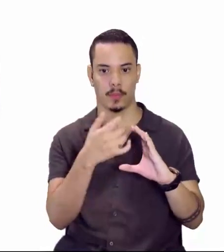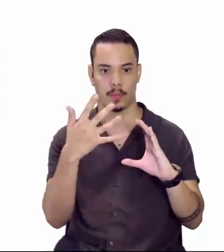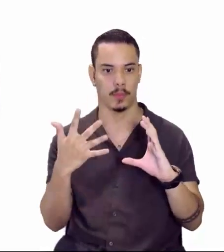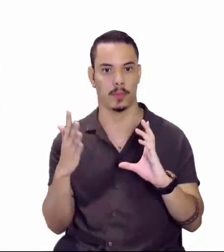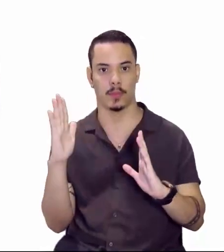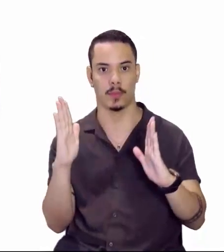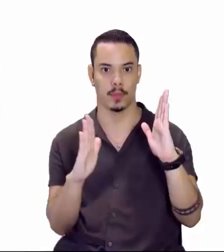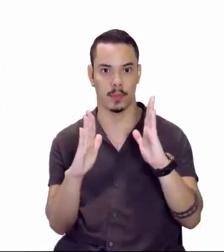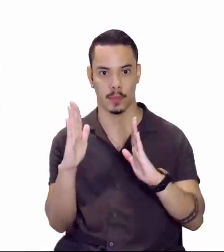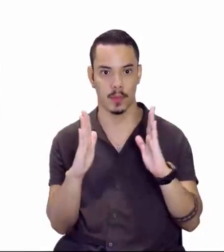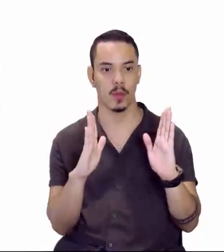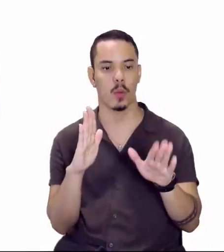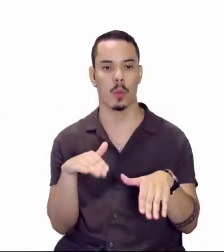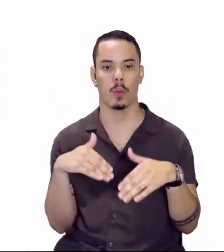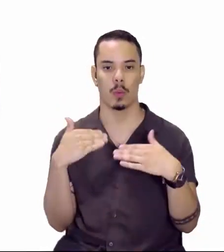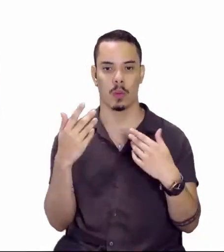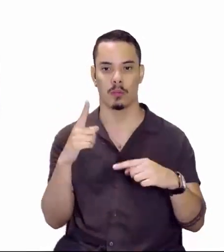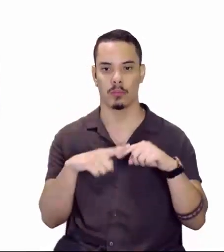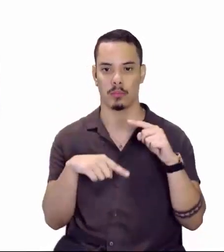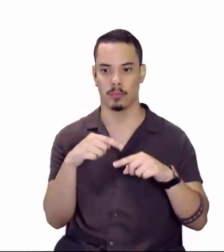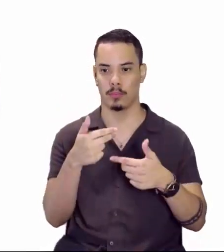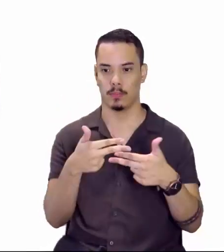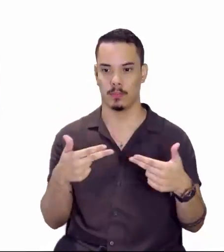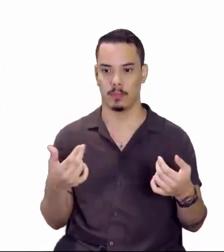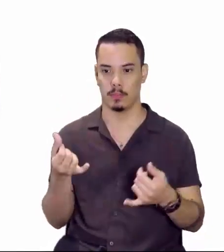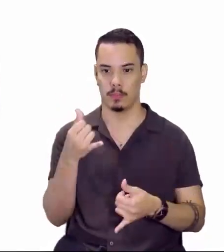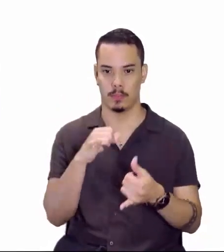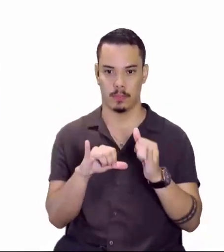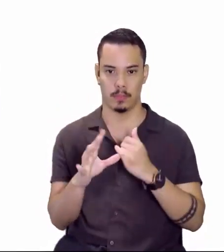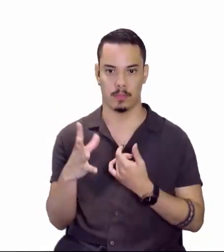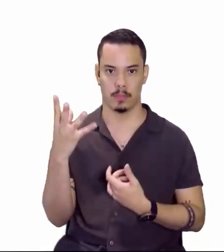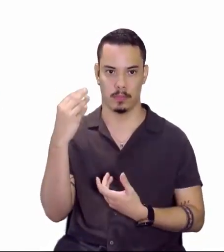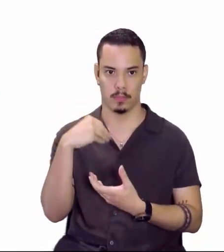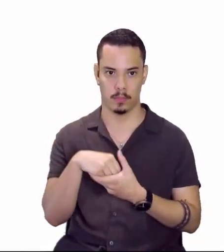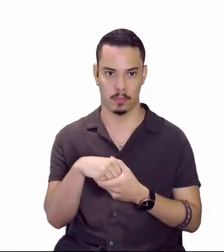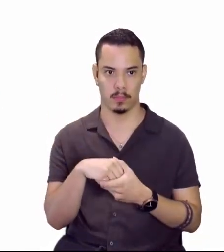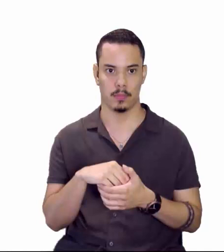períodos nos quais os elementos químicos estão localizados.